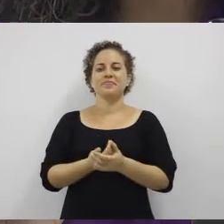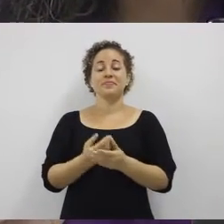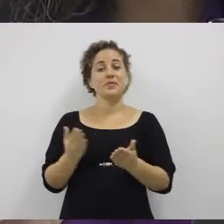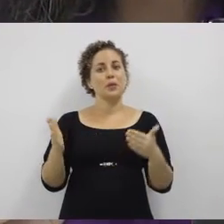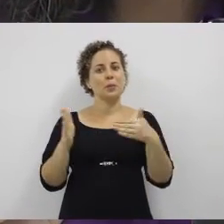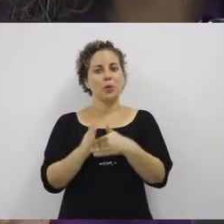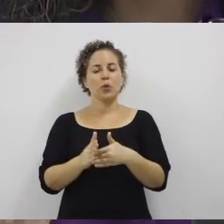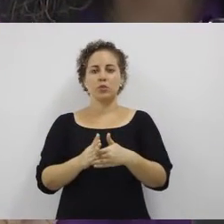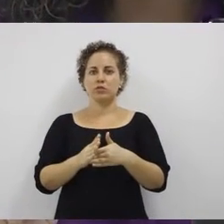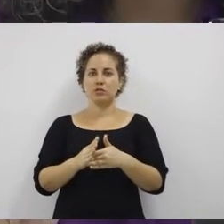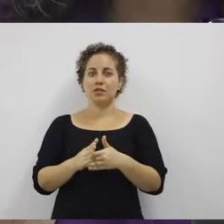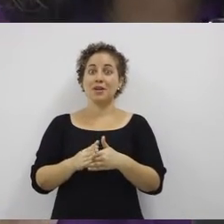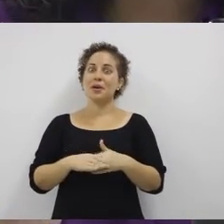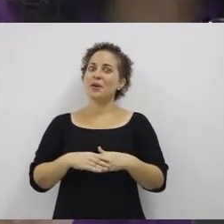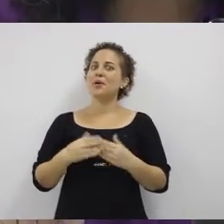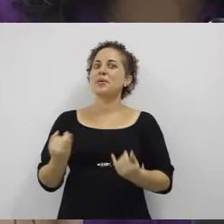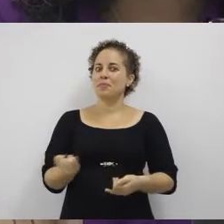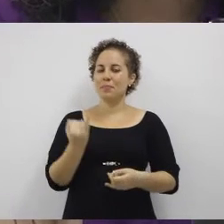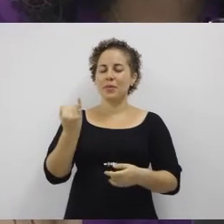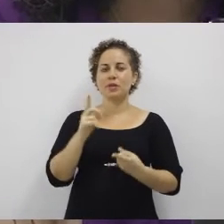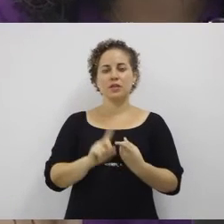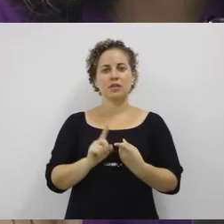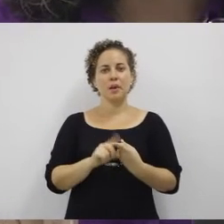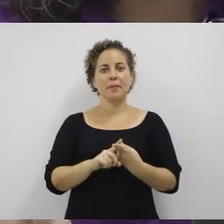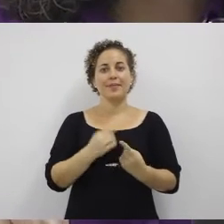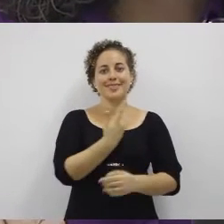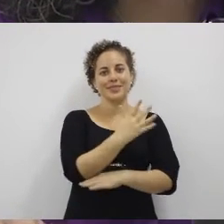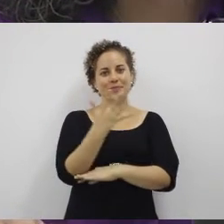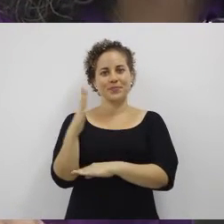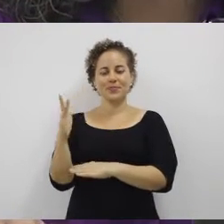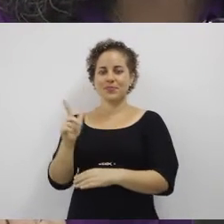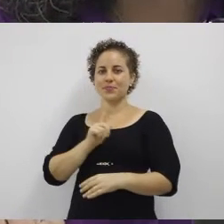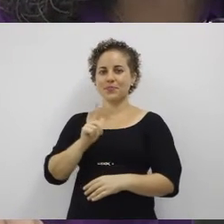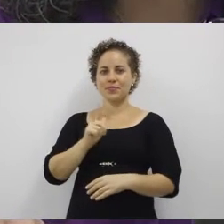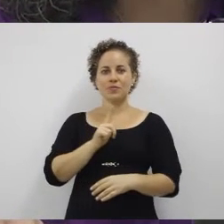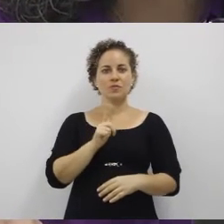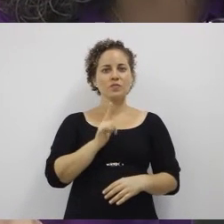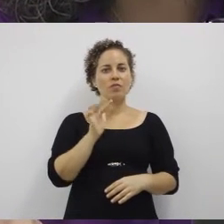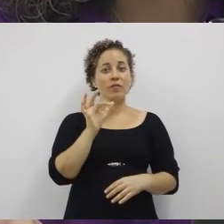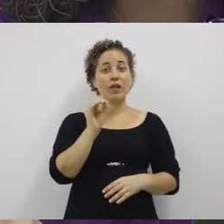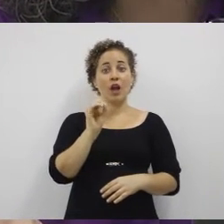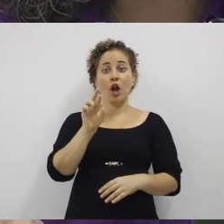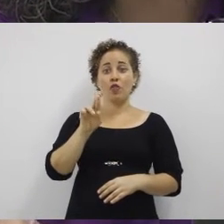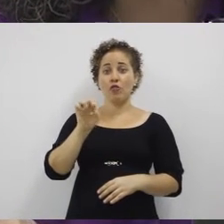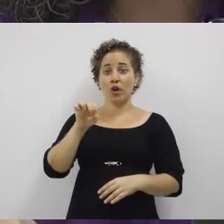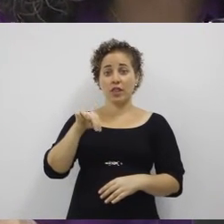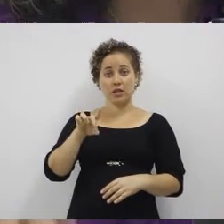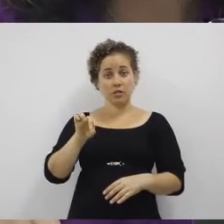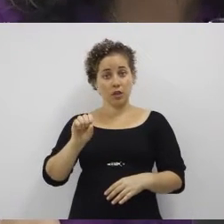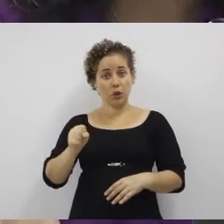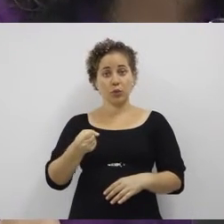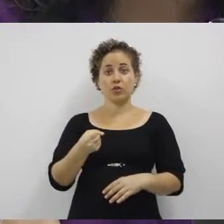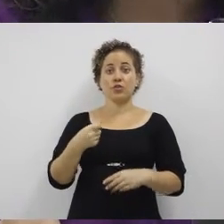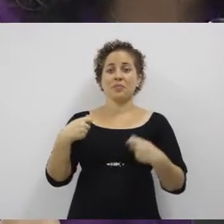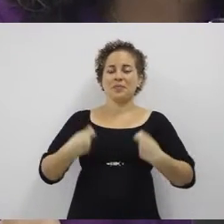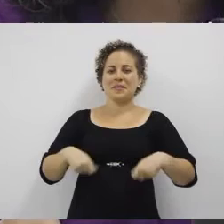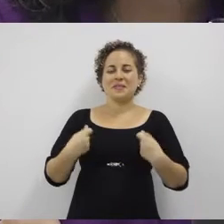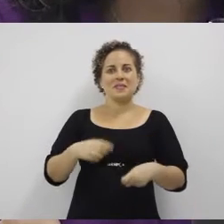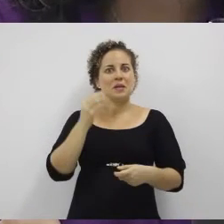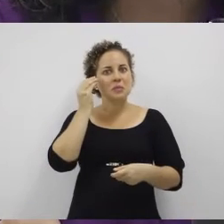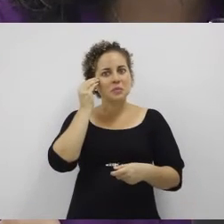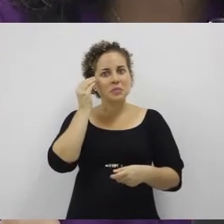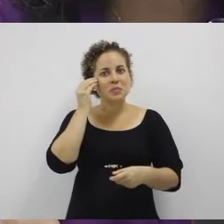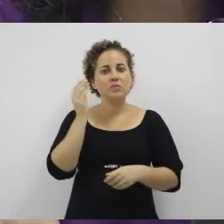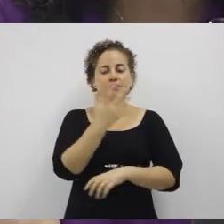por último, porém não menos importante, a questão ambiental. Os fornecedores precisam também ser avaliados por compras com relação às